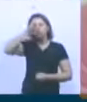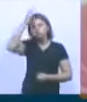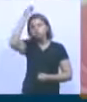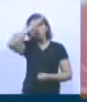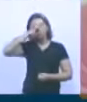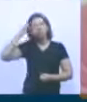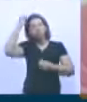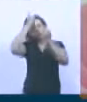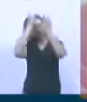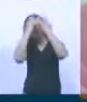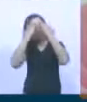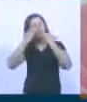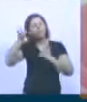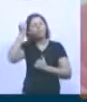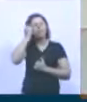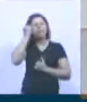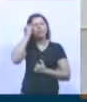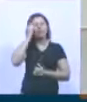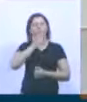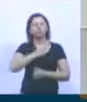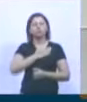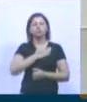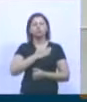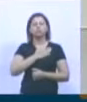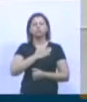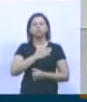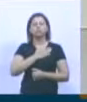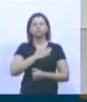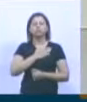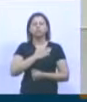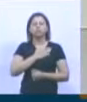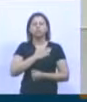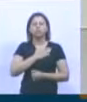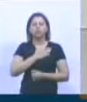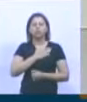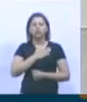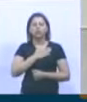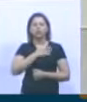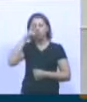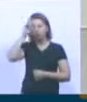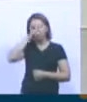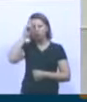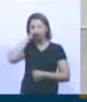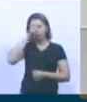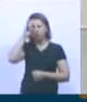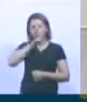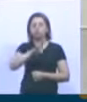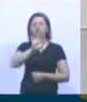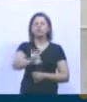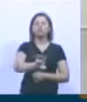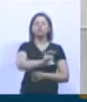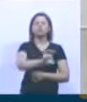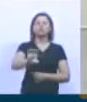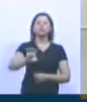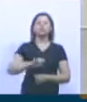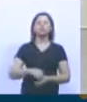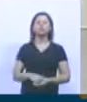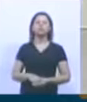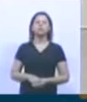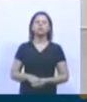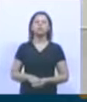Santo estava trazendo à minha mente the story in the Gospels, a história nos Evangelhos of that